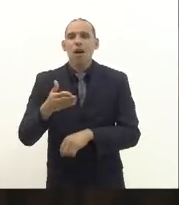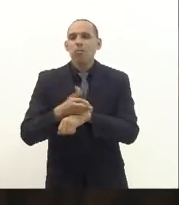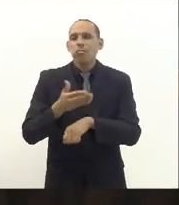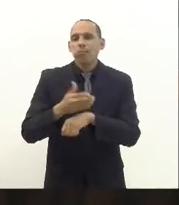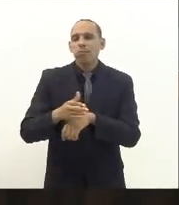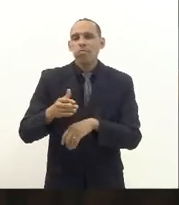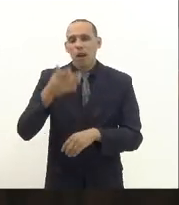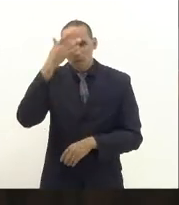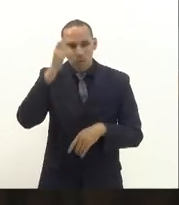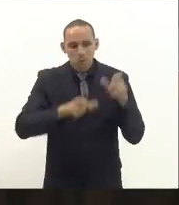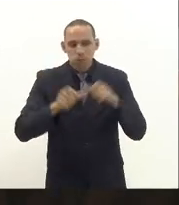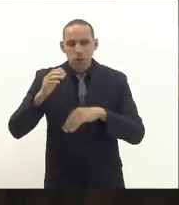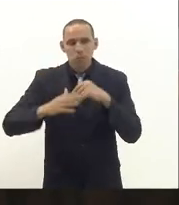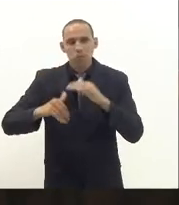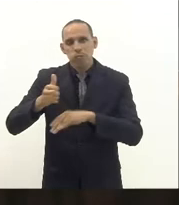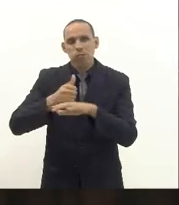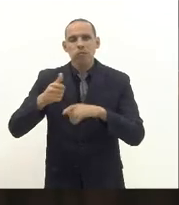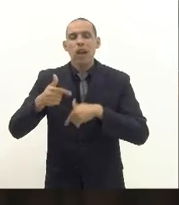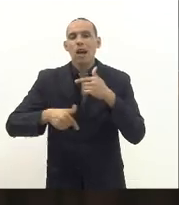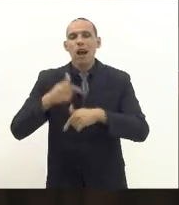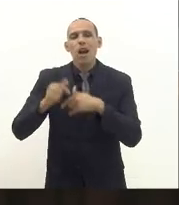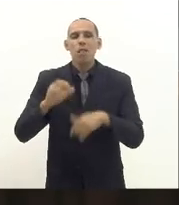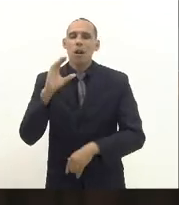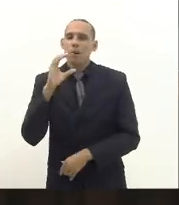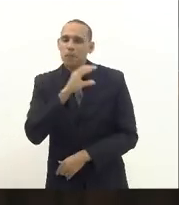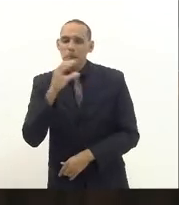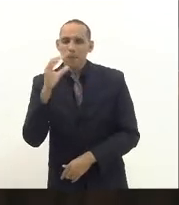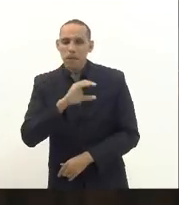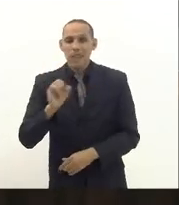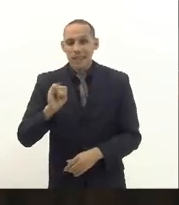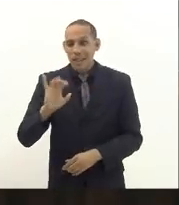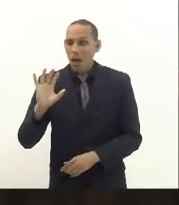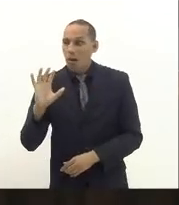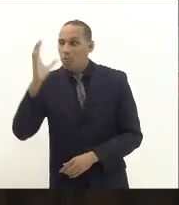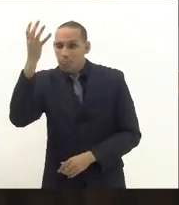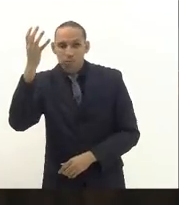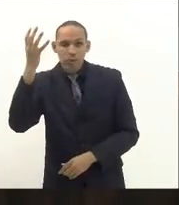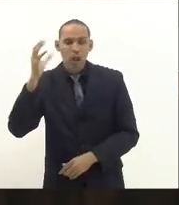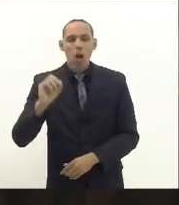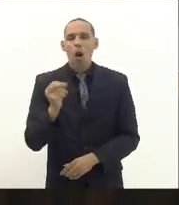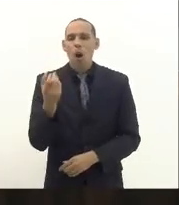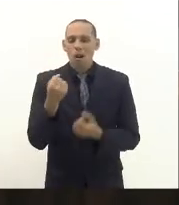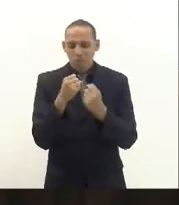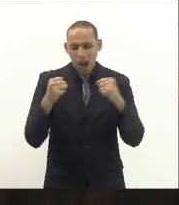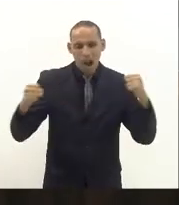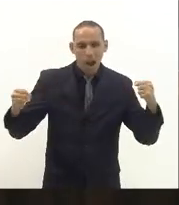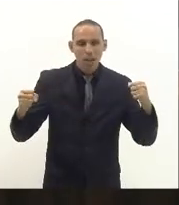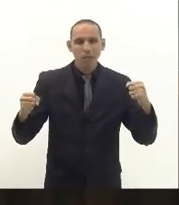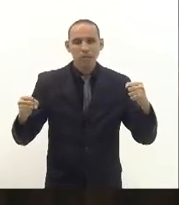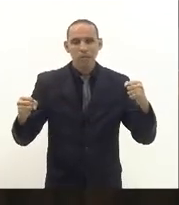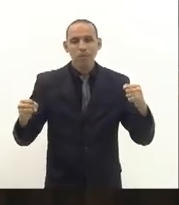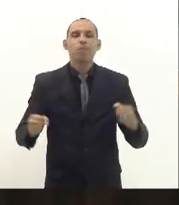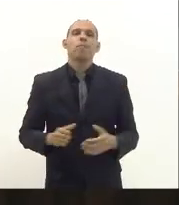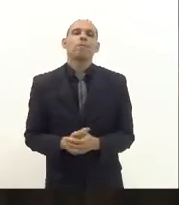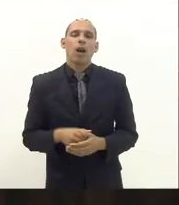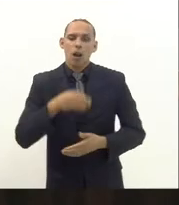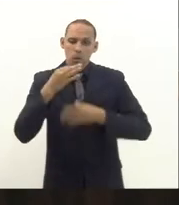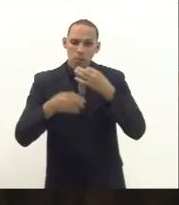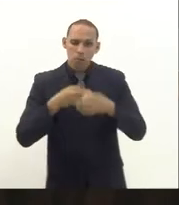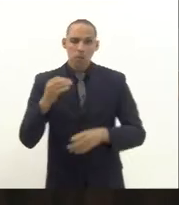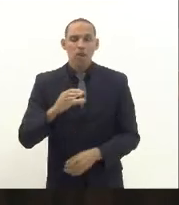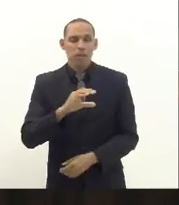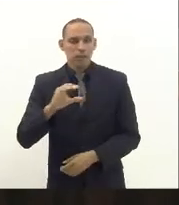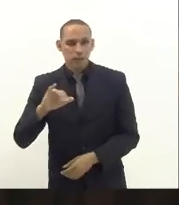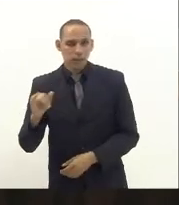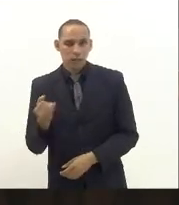que atuam em unidades hospitalares de emergência para atendimento em caso de desastre ambiental ouro de grande proporção pareceres da comissão de